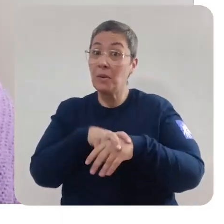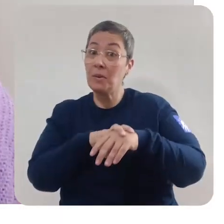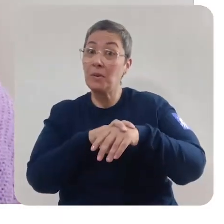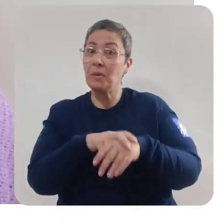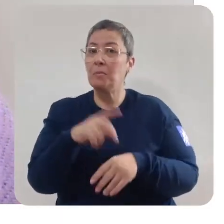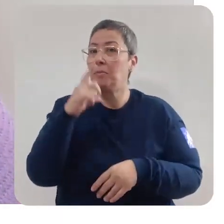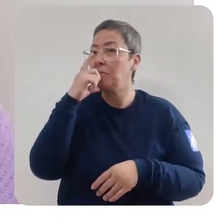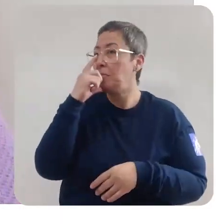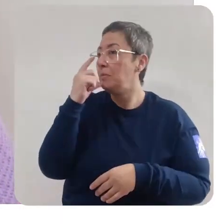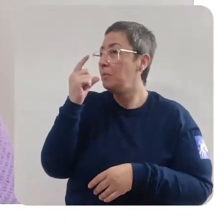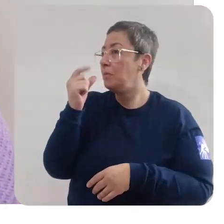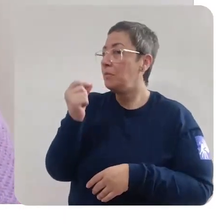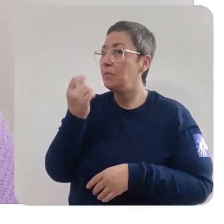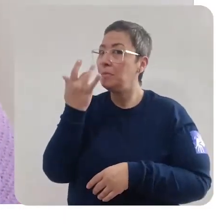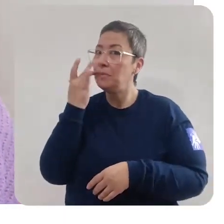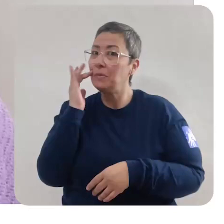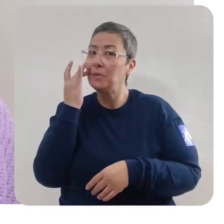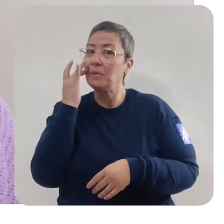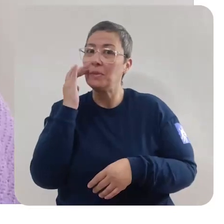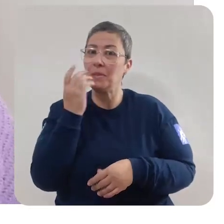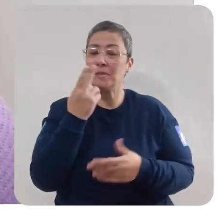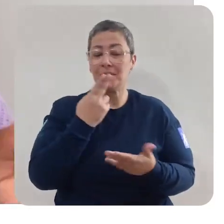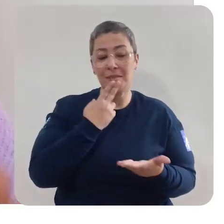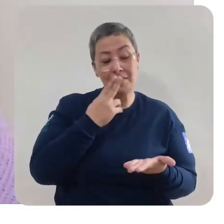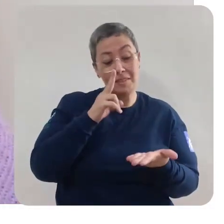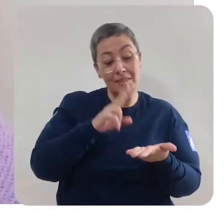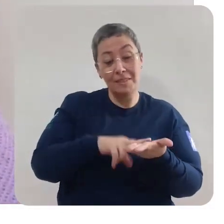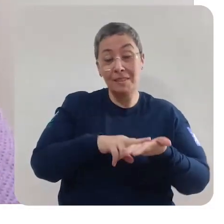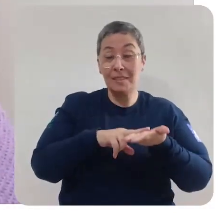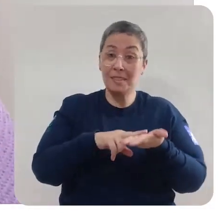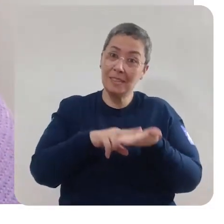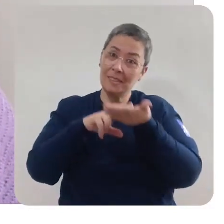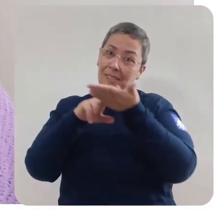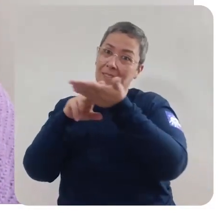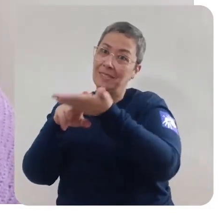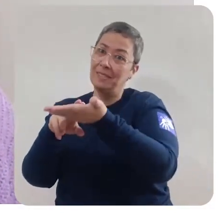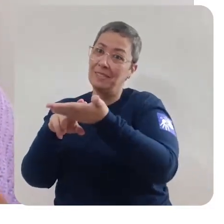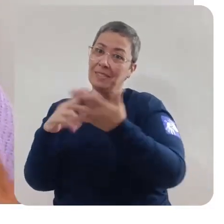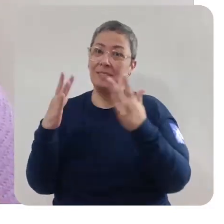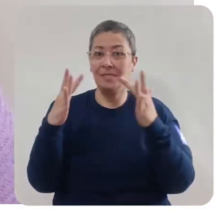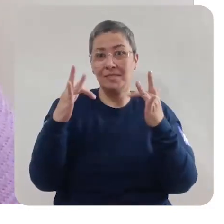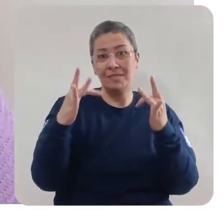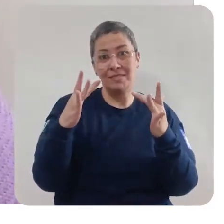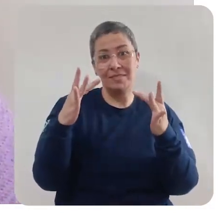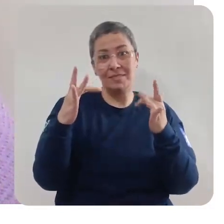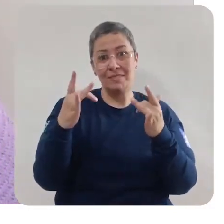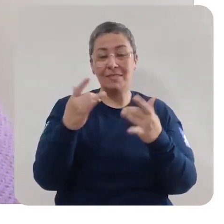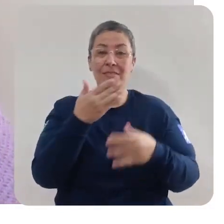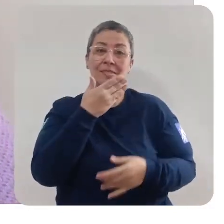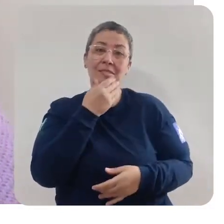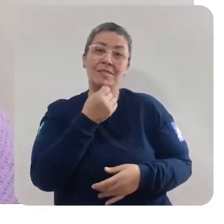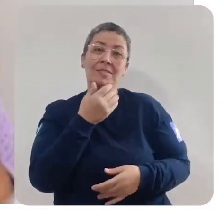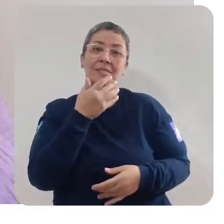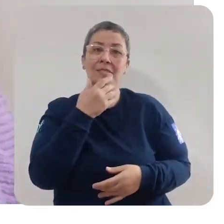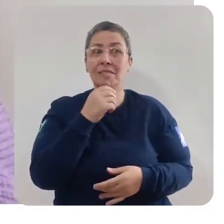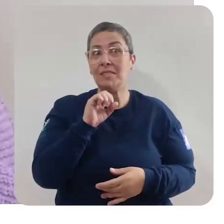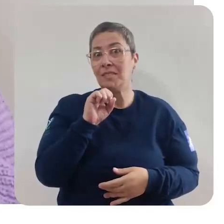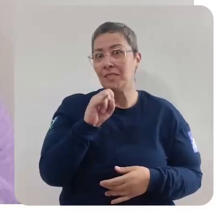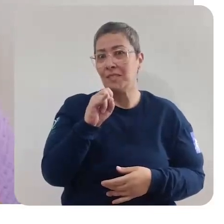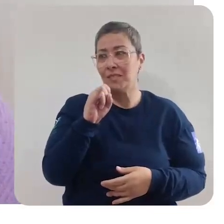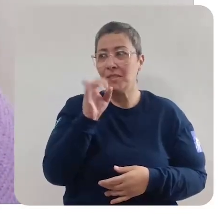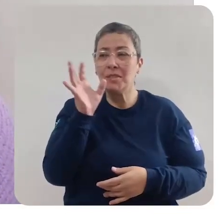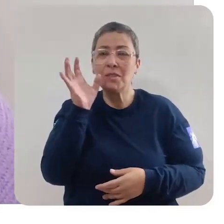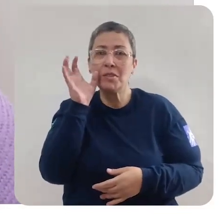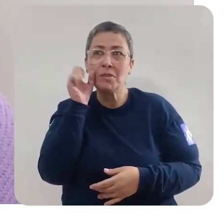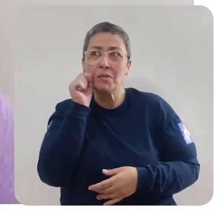Papagaio louro do bico dourado, leve essa cartinha pro meu namorado. Se